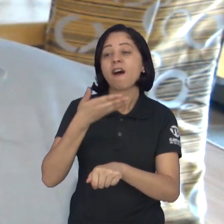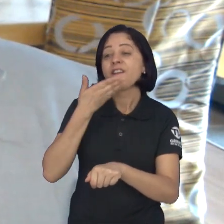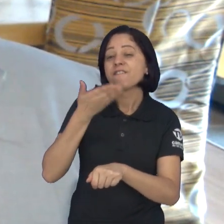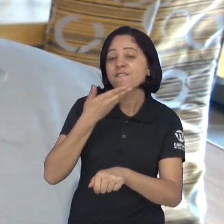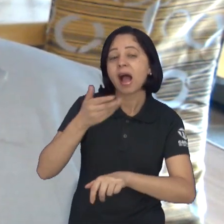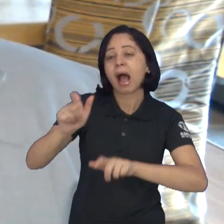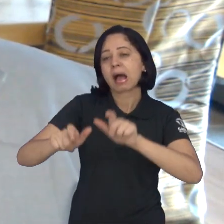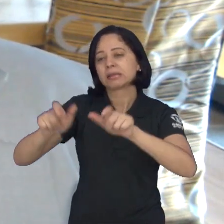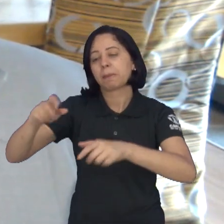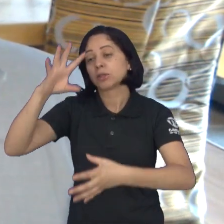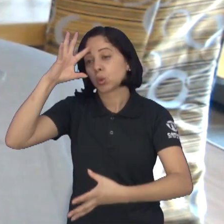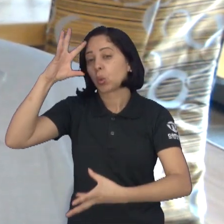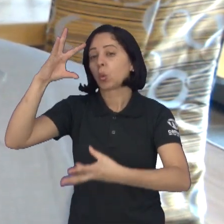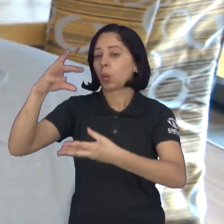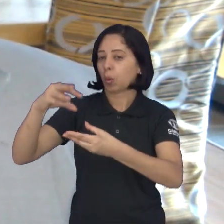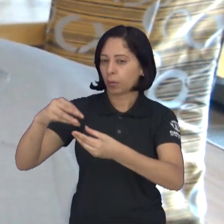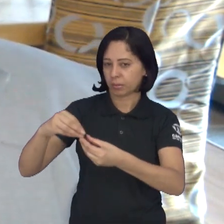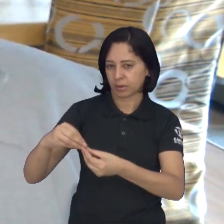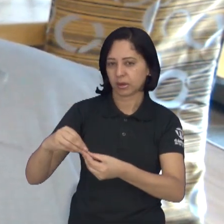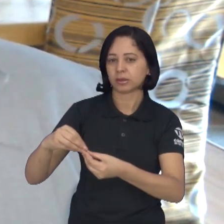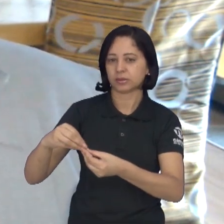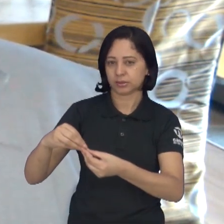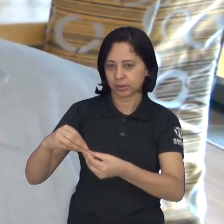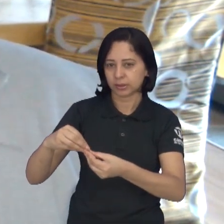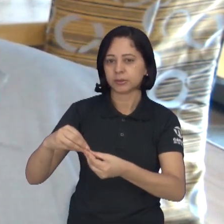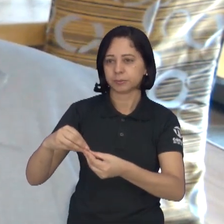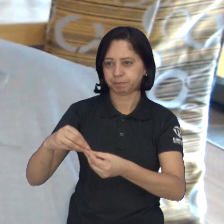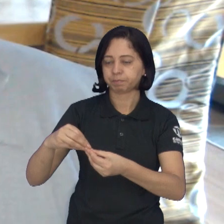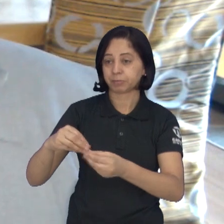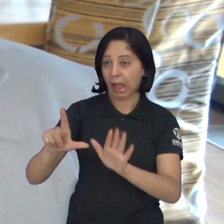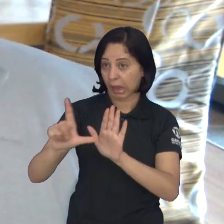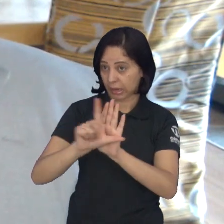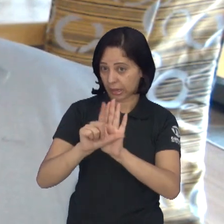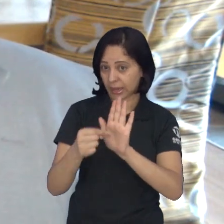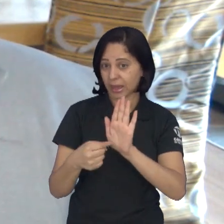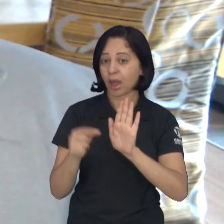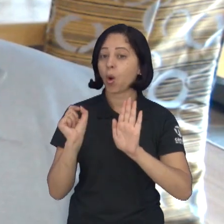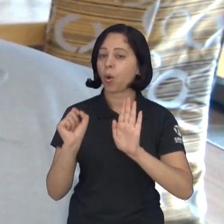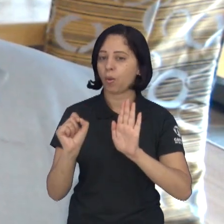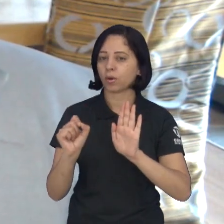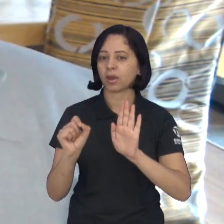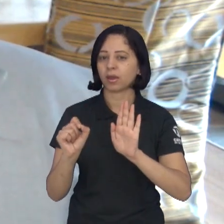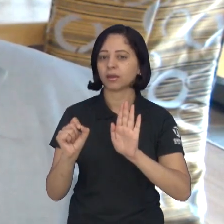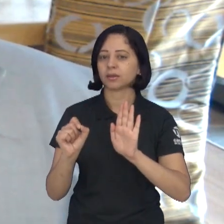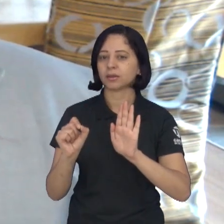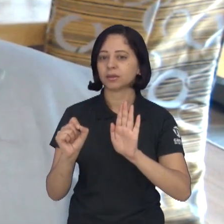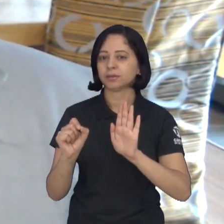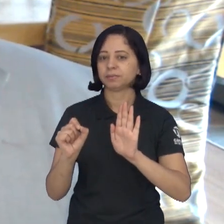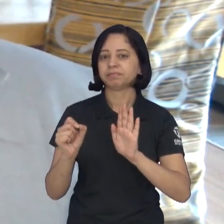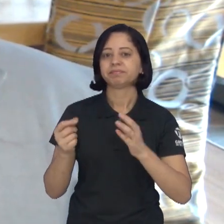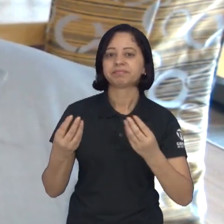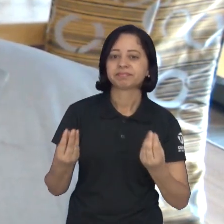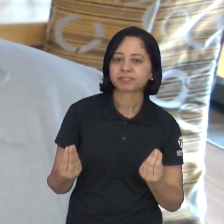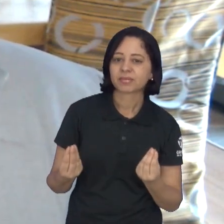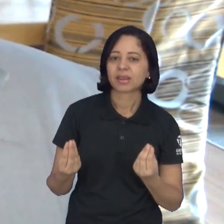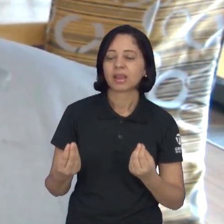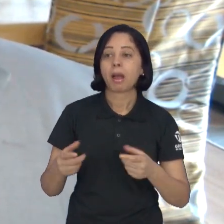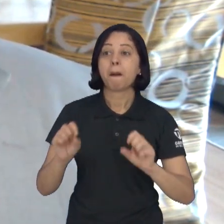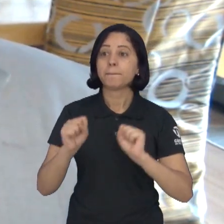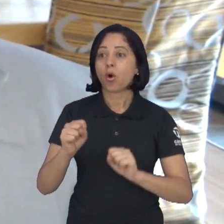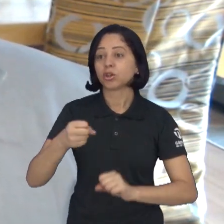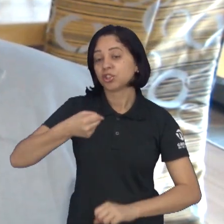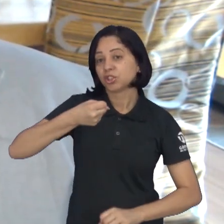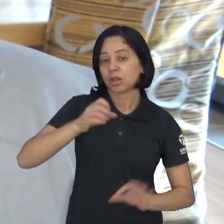mais empírica das pessoas terem contato com o direito do consumidor é através de